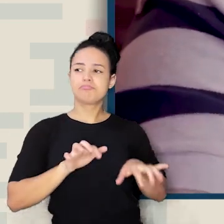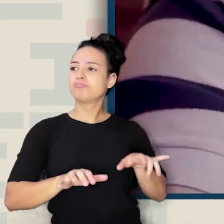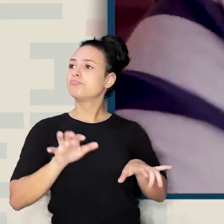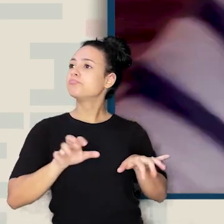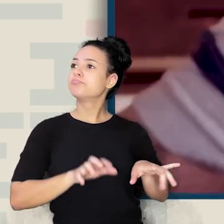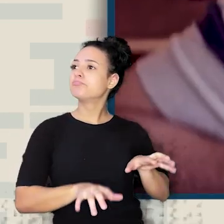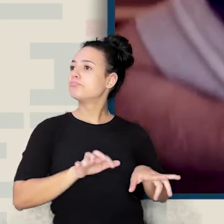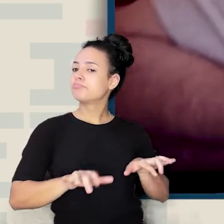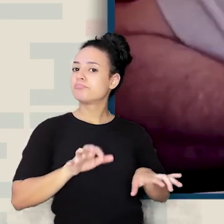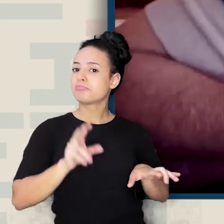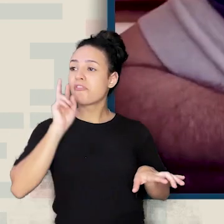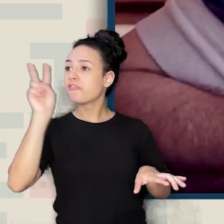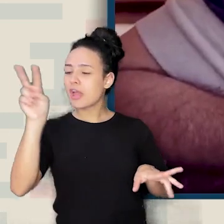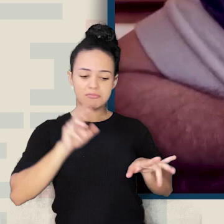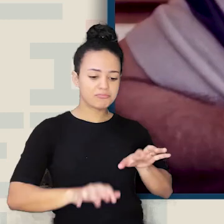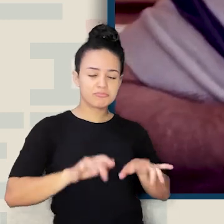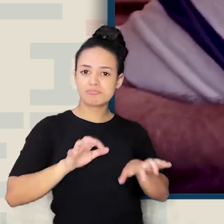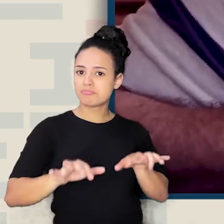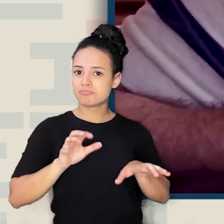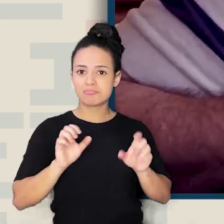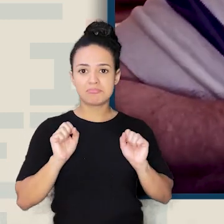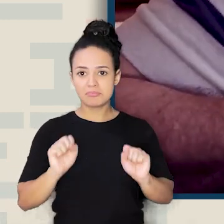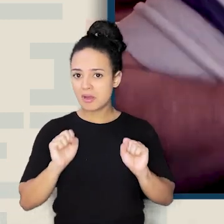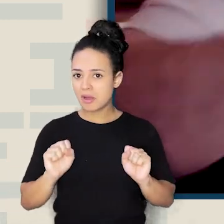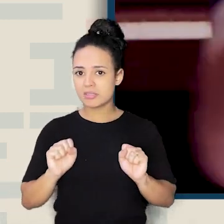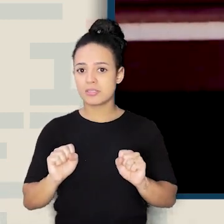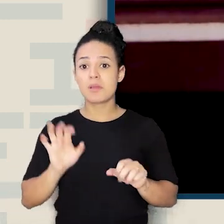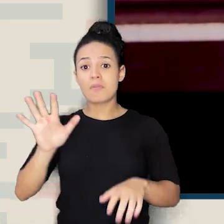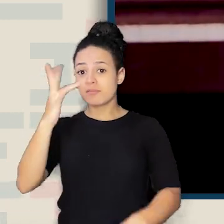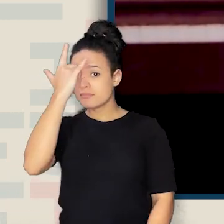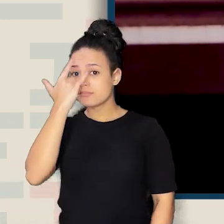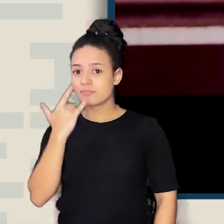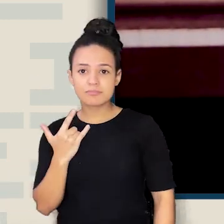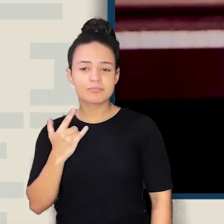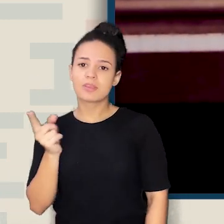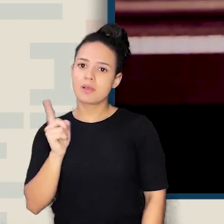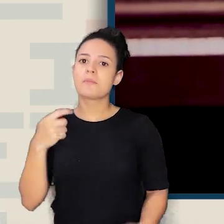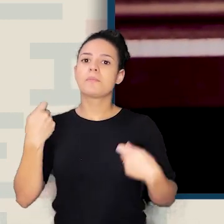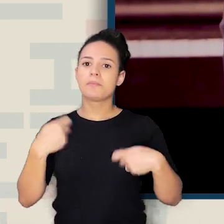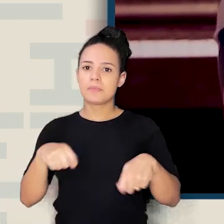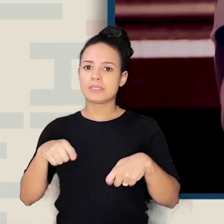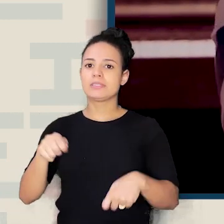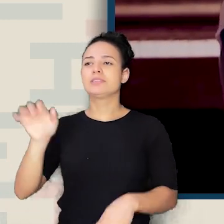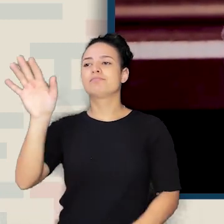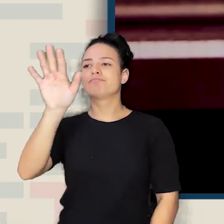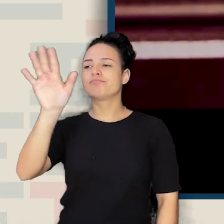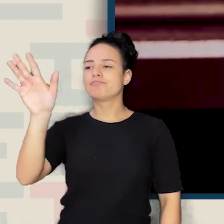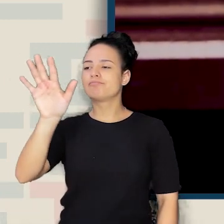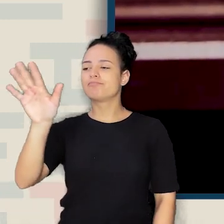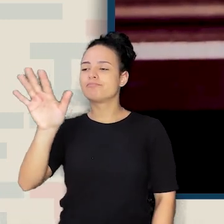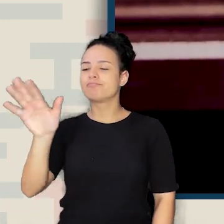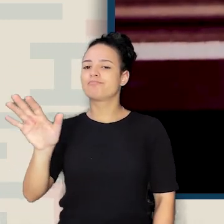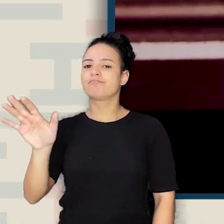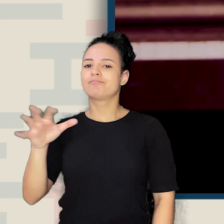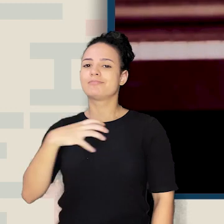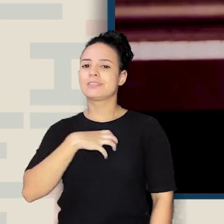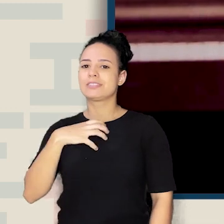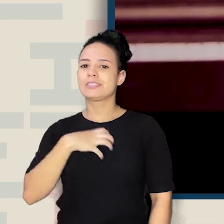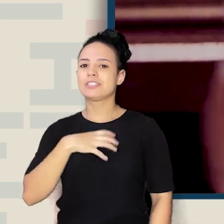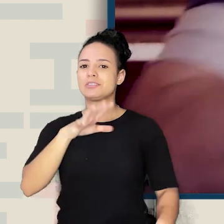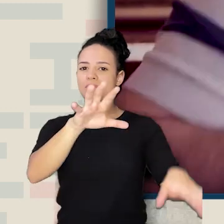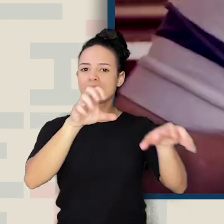instrumento e executar, só olhando aqui, ó. Tá, pô, isso é assim, né? Já o deficiente visual não, ele vai ter que passar o dedo várias